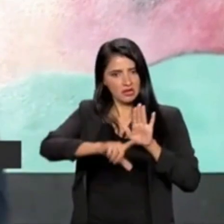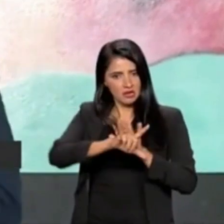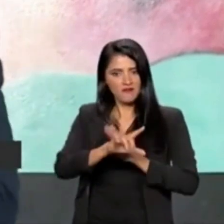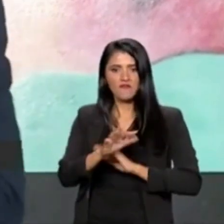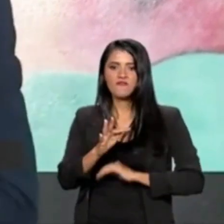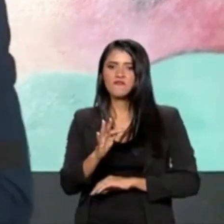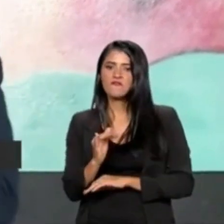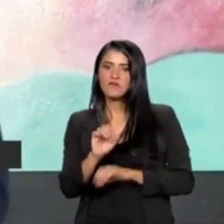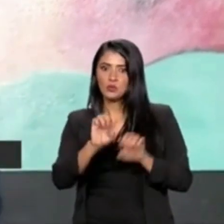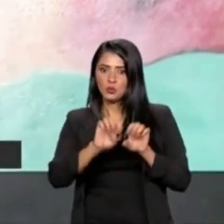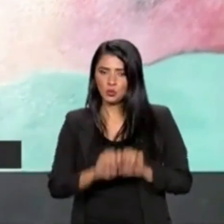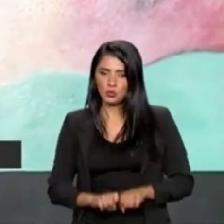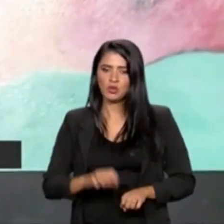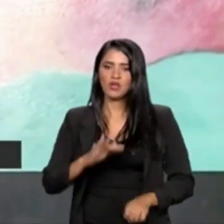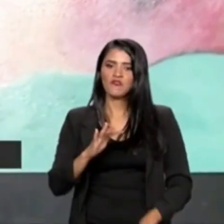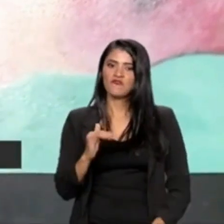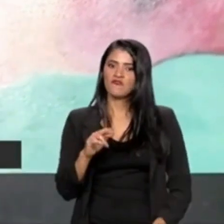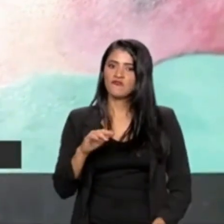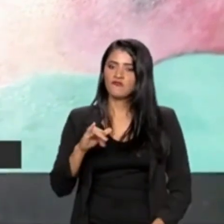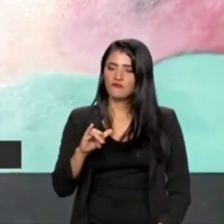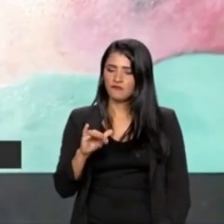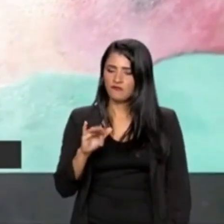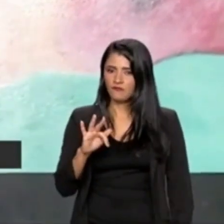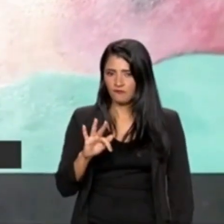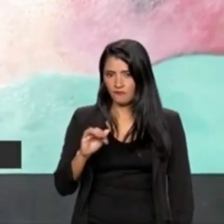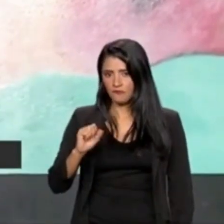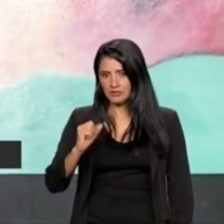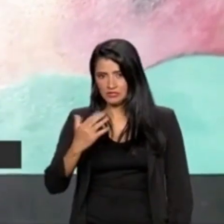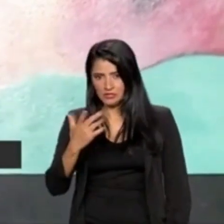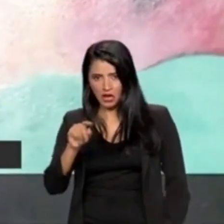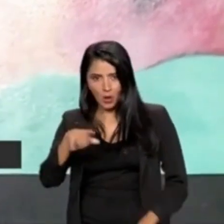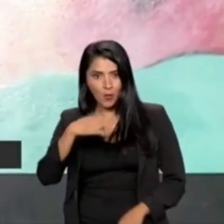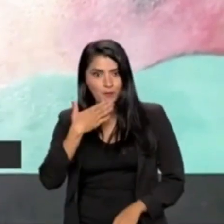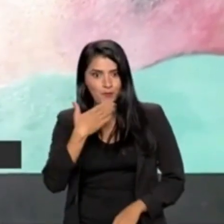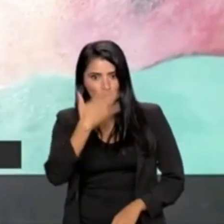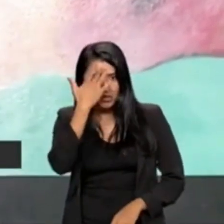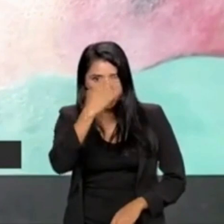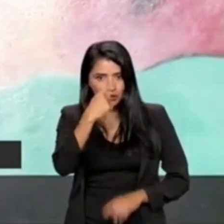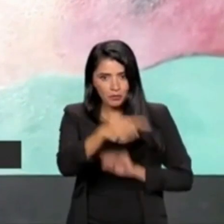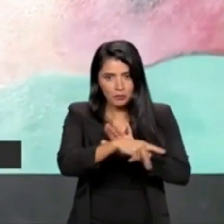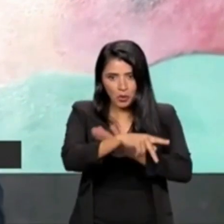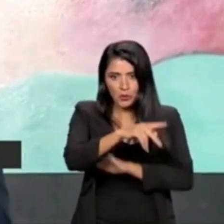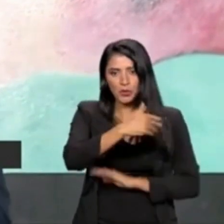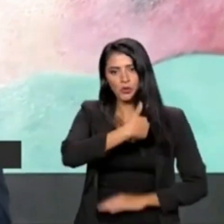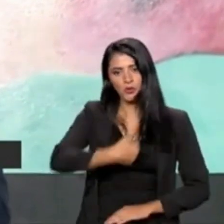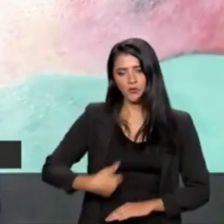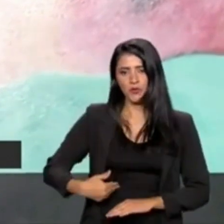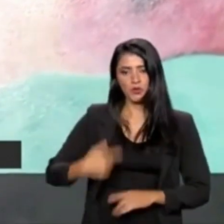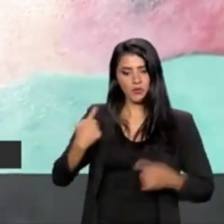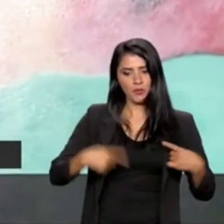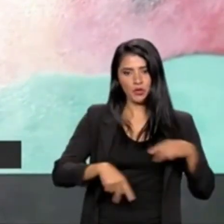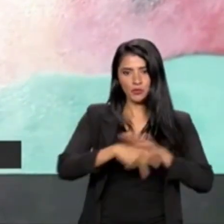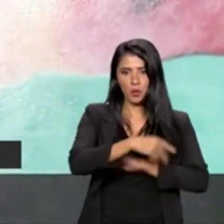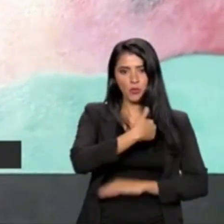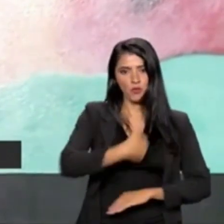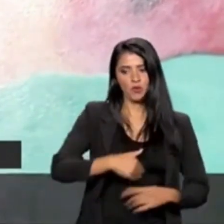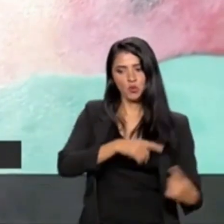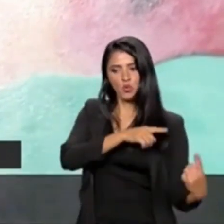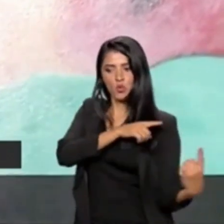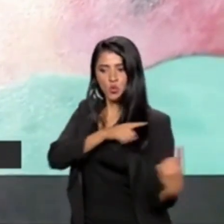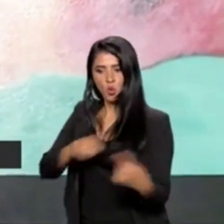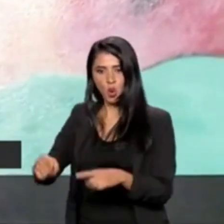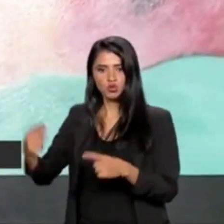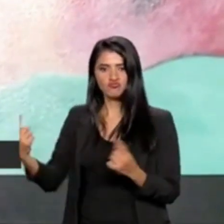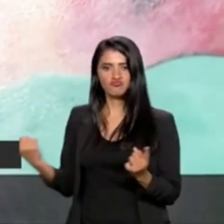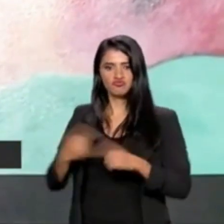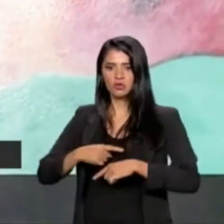das grandes prioridades do governo, não era um debate restrito ao governo contra a oposição, pelo